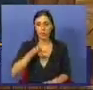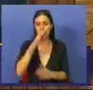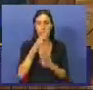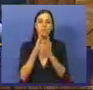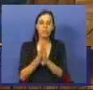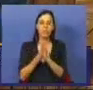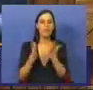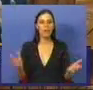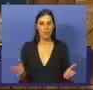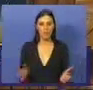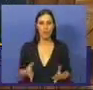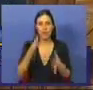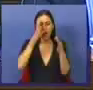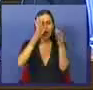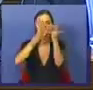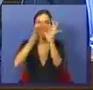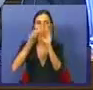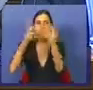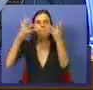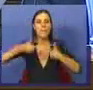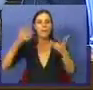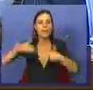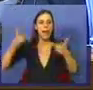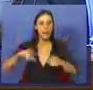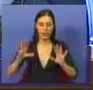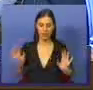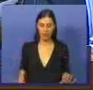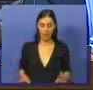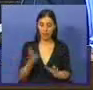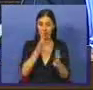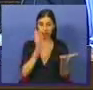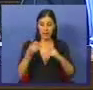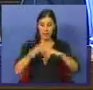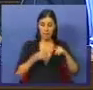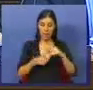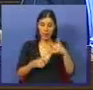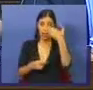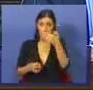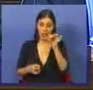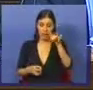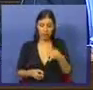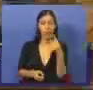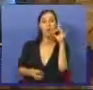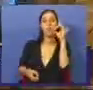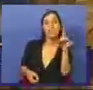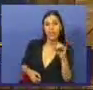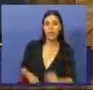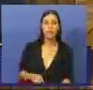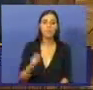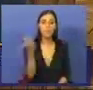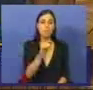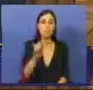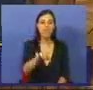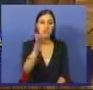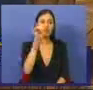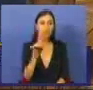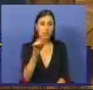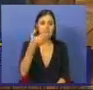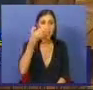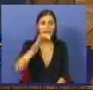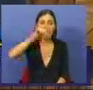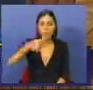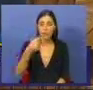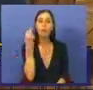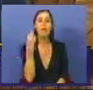favor, acompanhe o raciocínio matemático. Se a média do ano é 7,6, mas no primeiro semestre foi